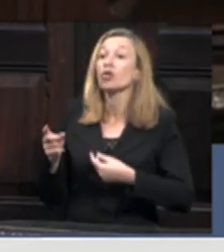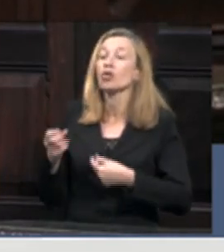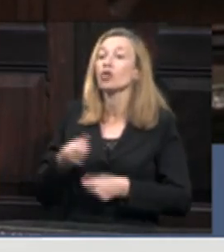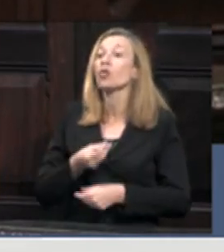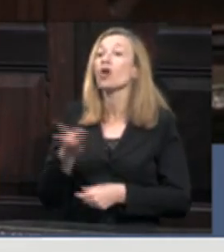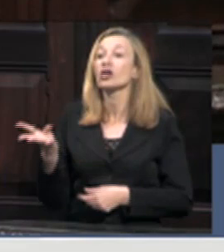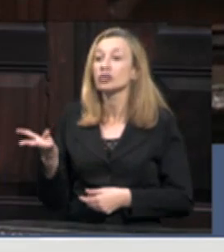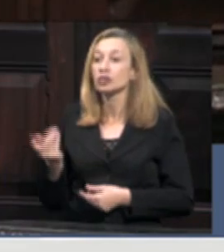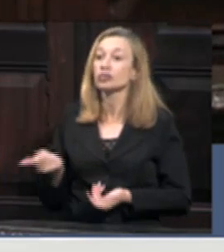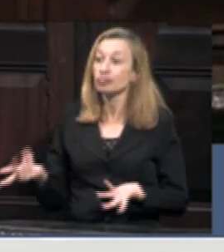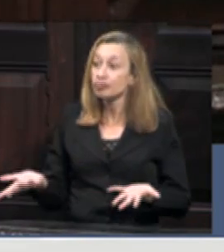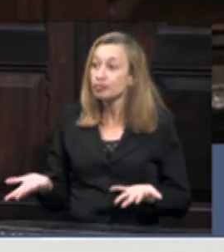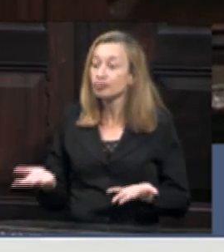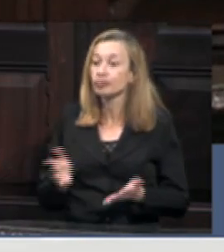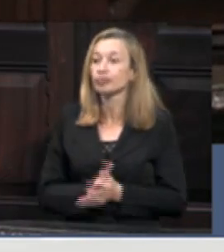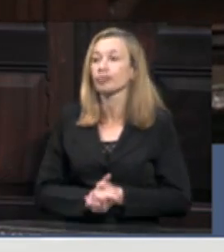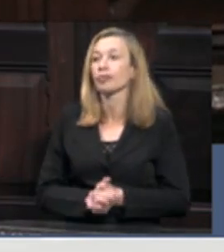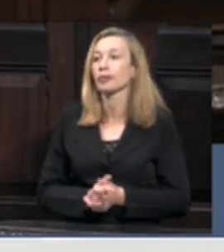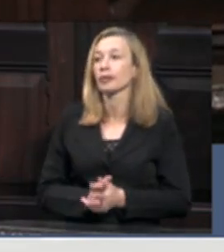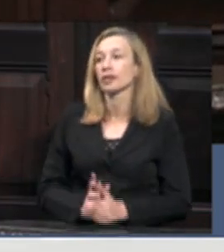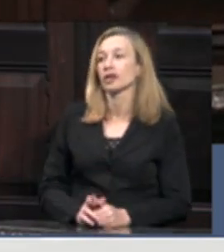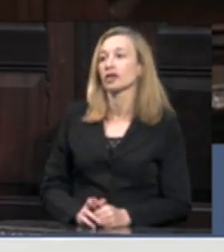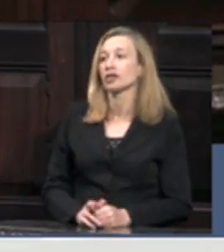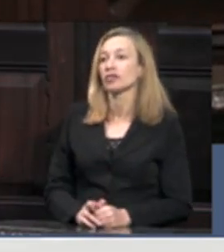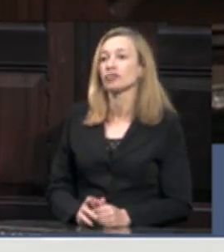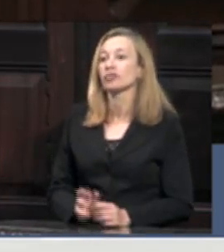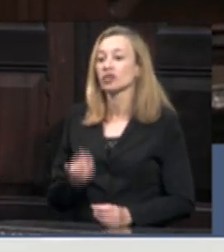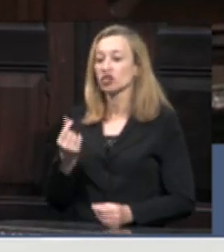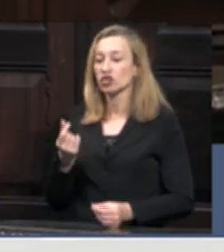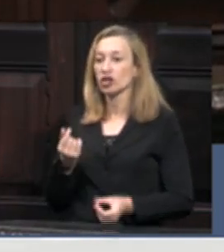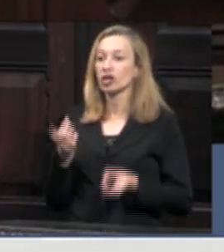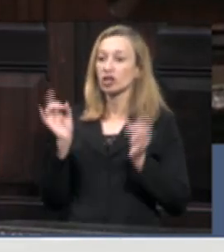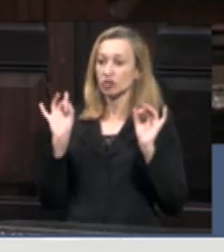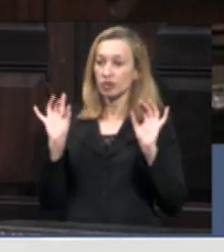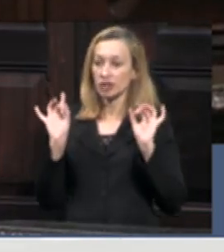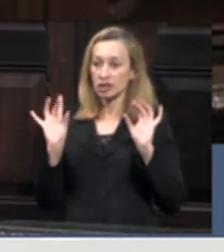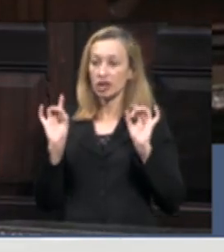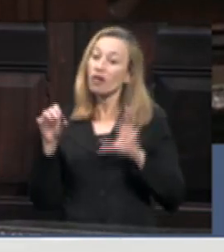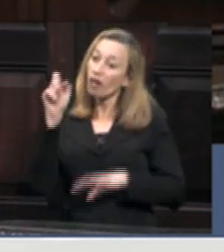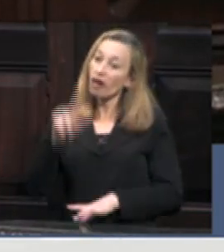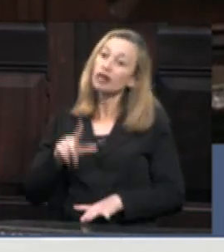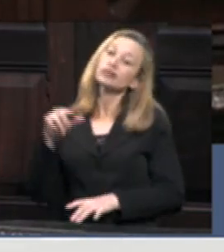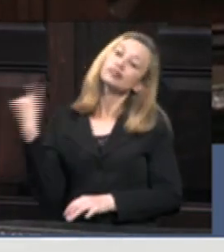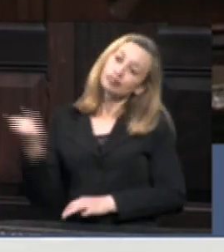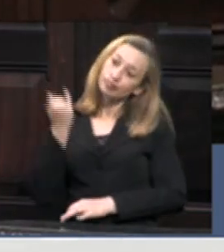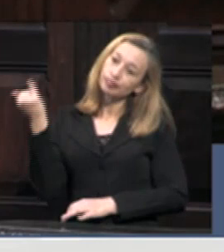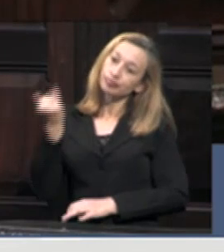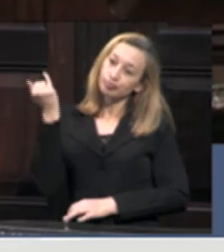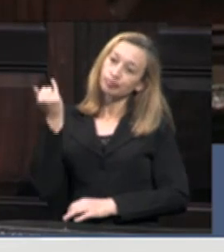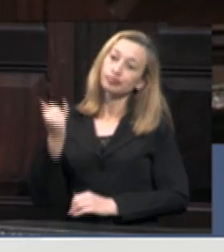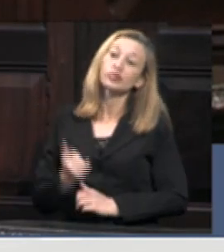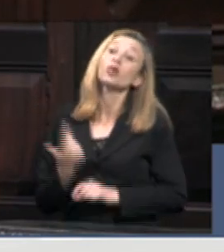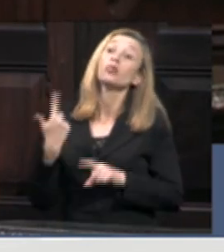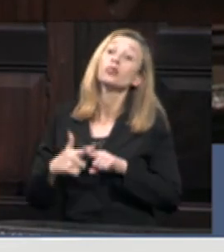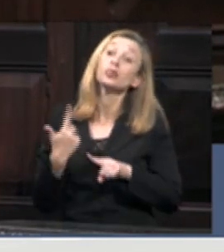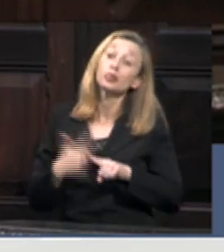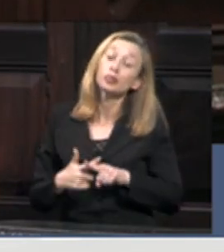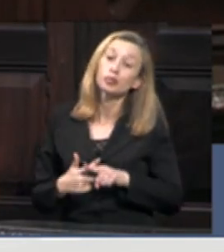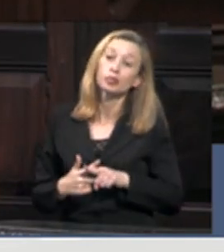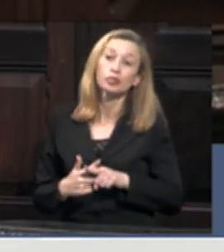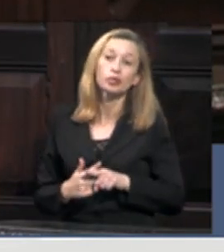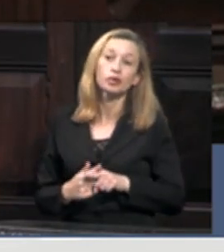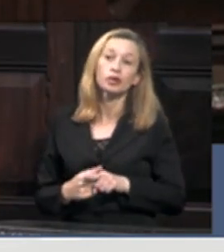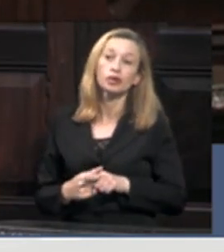E esse componente, royalties de participação especial, é importantíssimo, porque